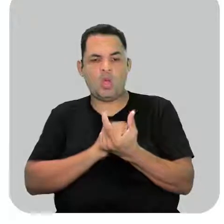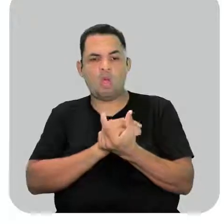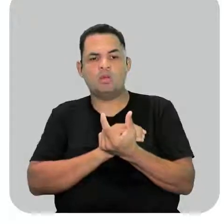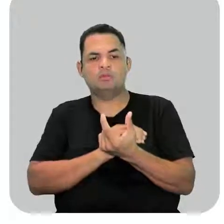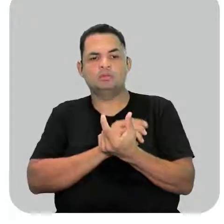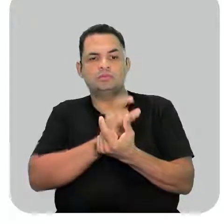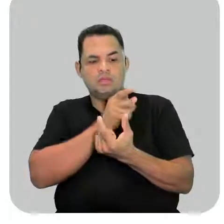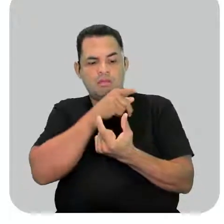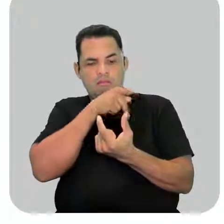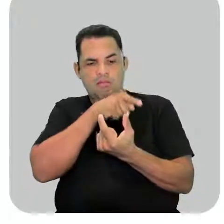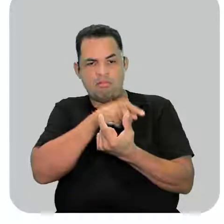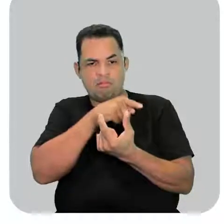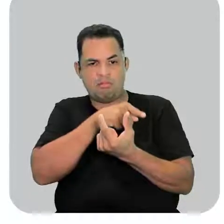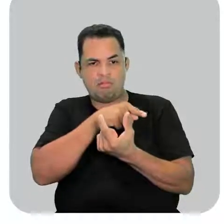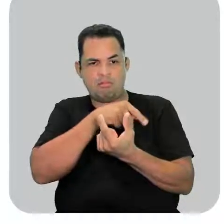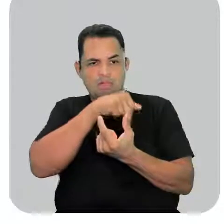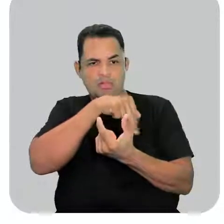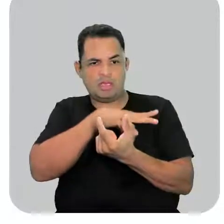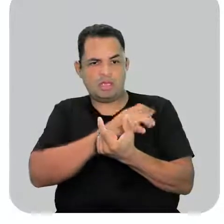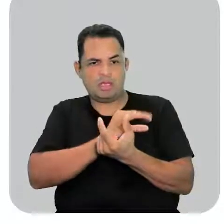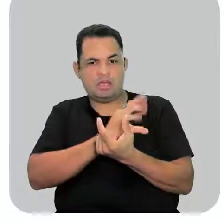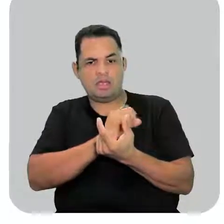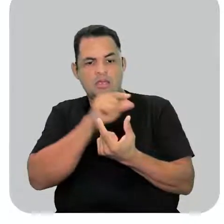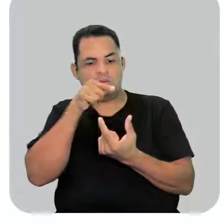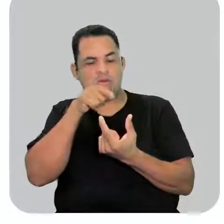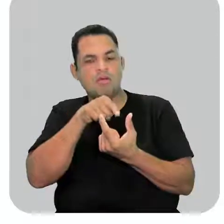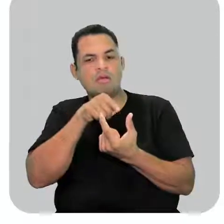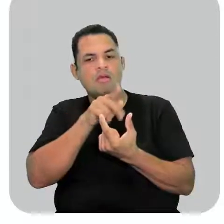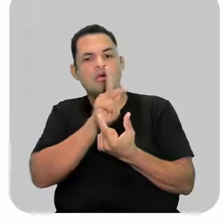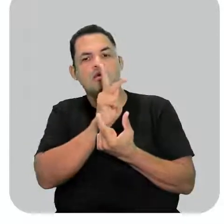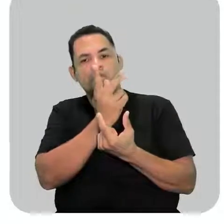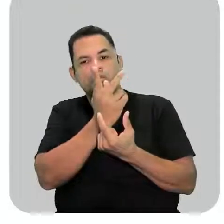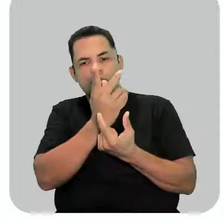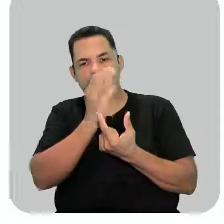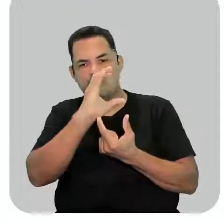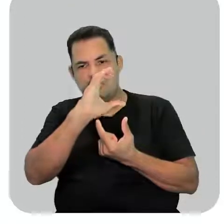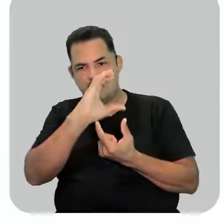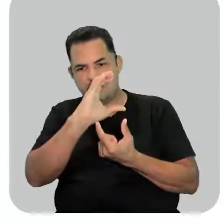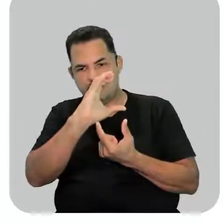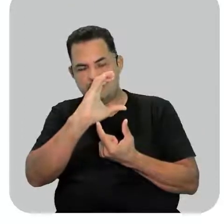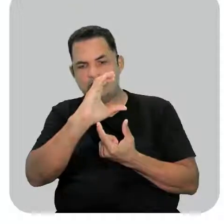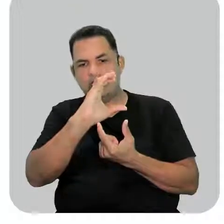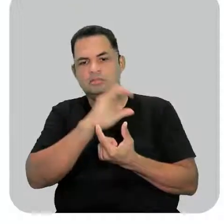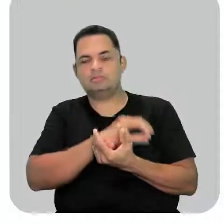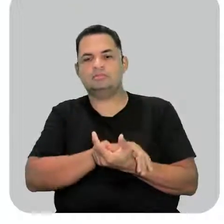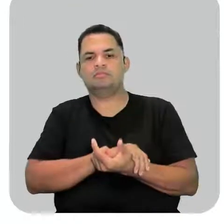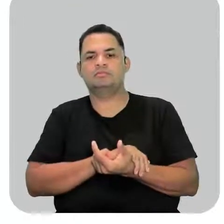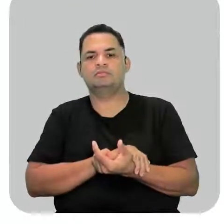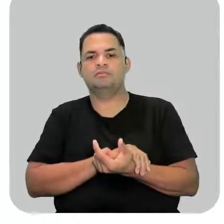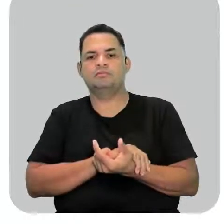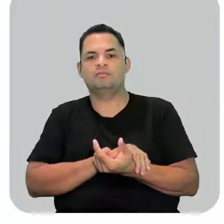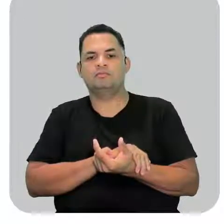ó. Depois, o nome do meu hidrocarboneto. Então, observa aqui.